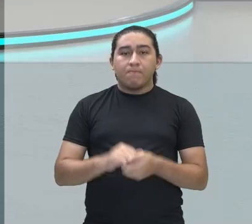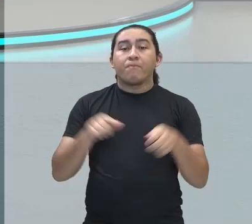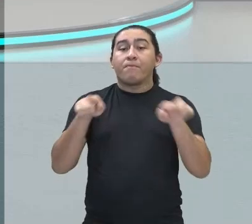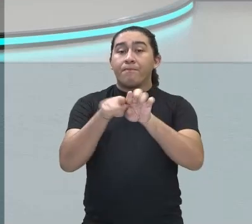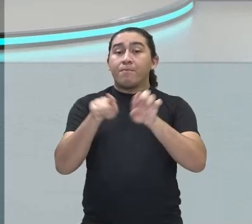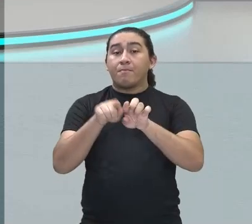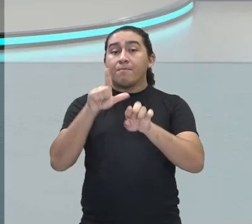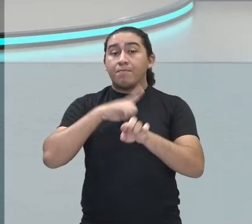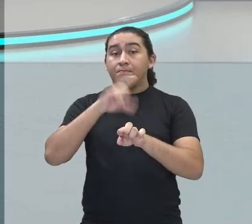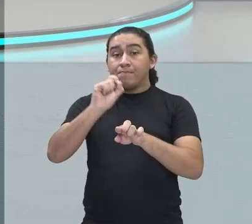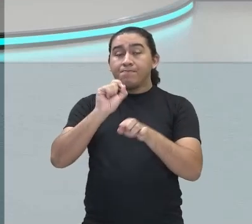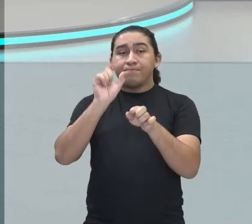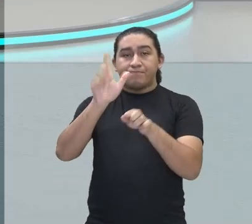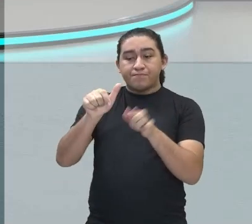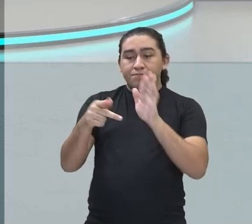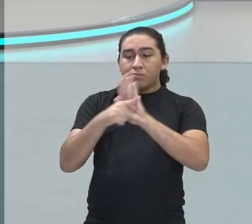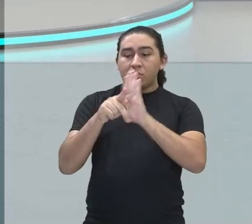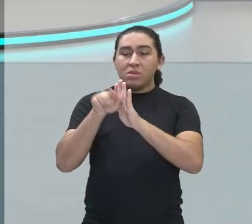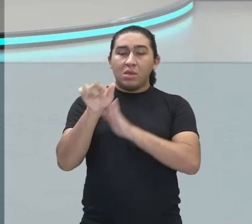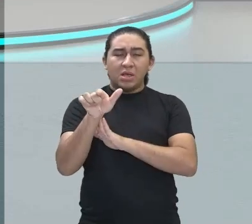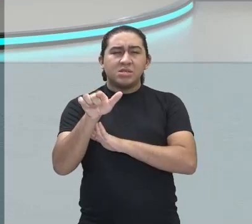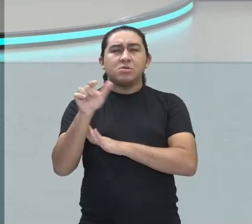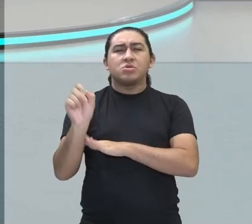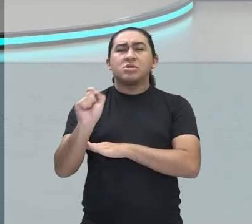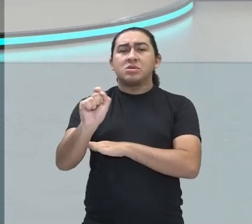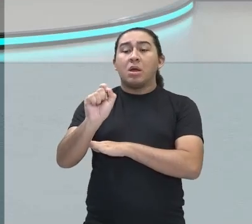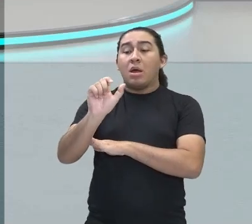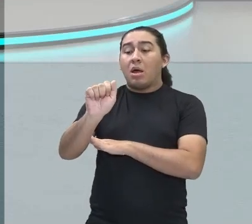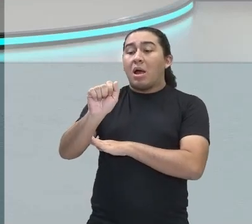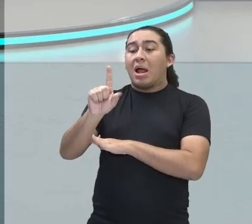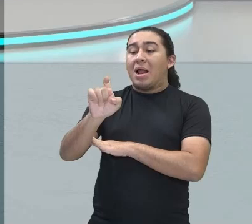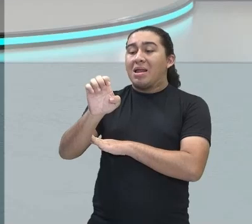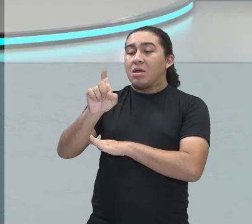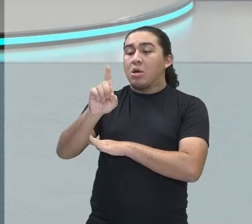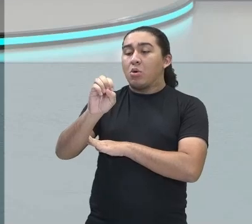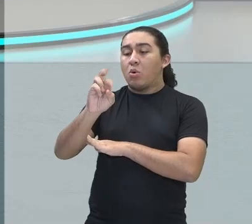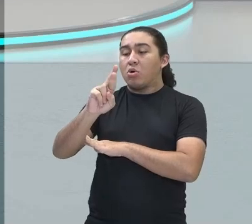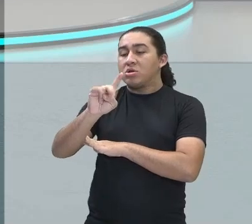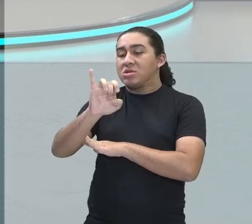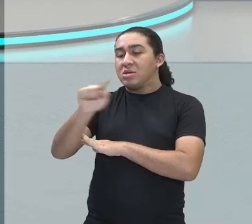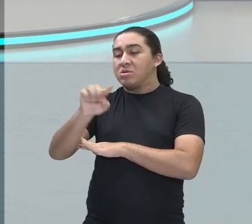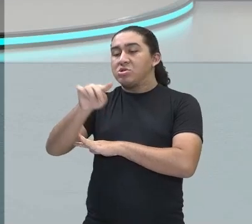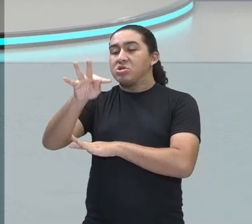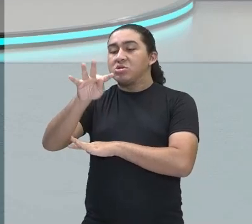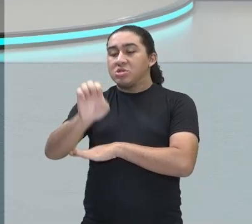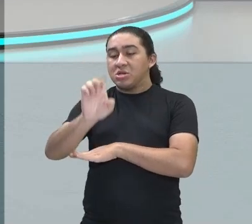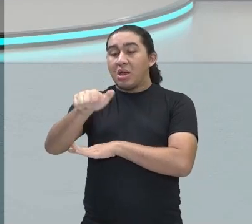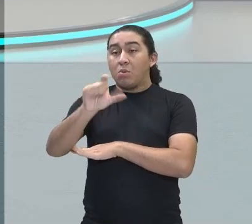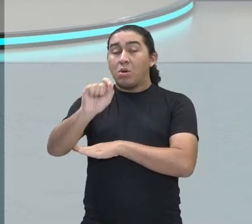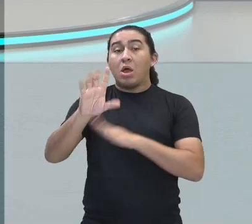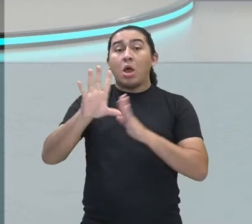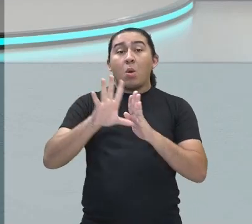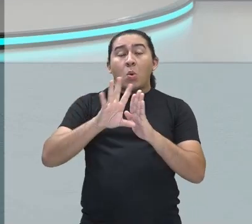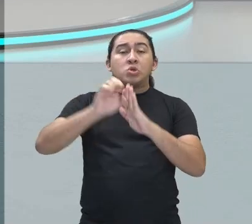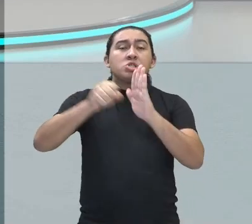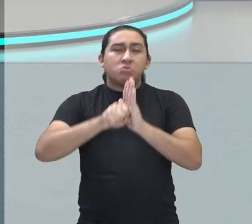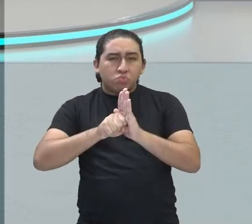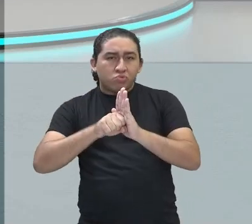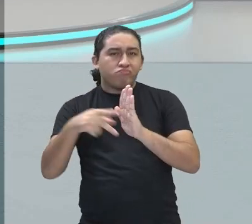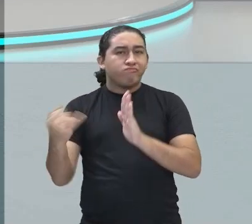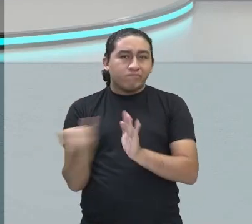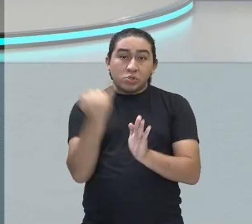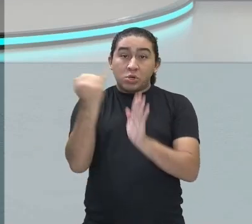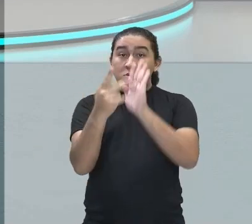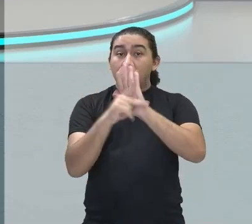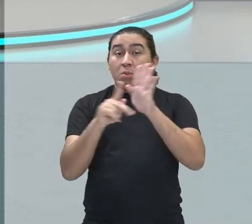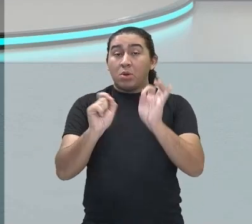a maiúscula alegorizante, o que significa que a palavra estrelas é um símbolo, uma chave